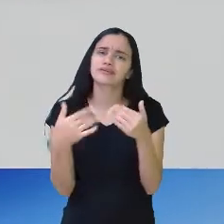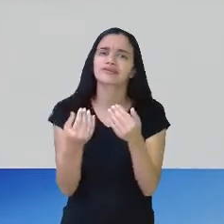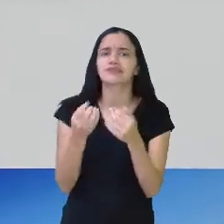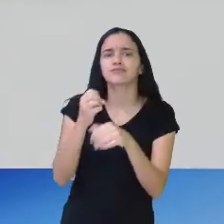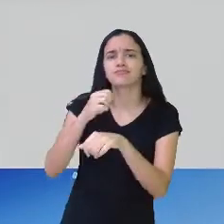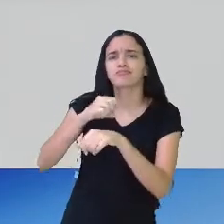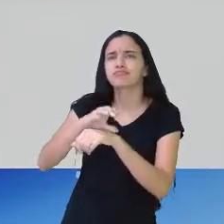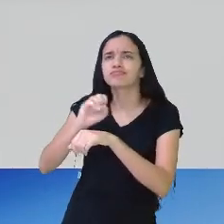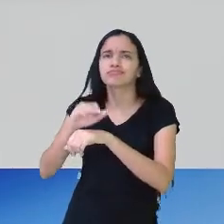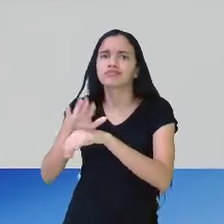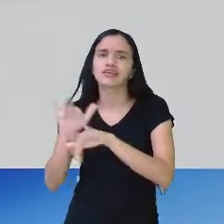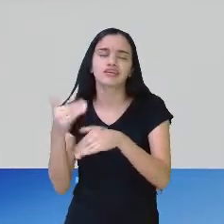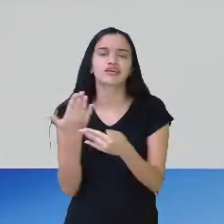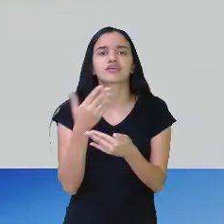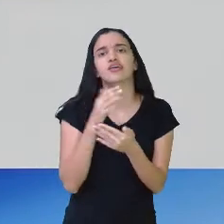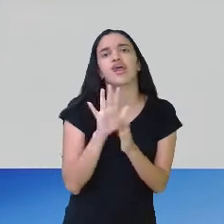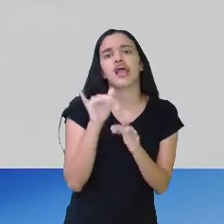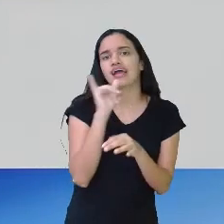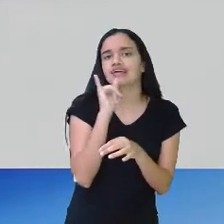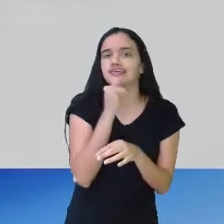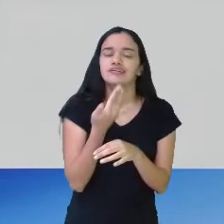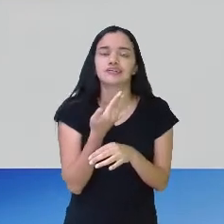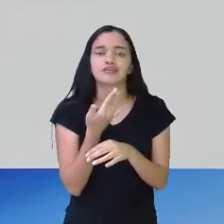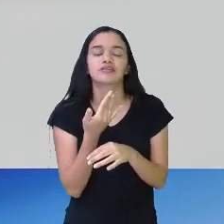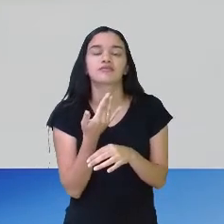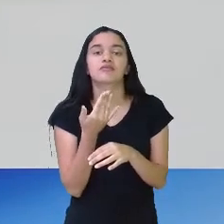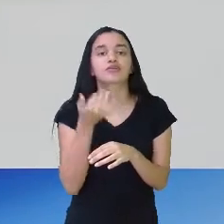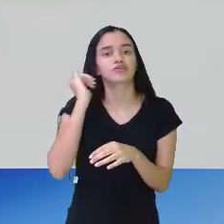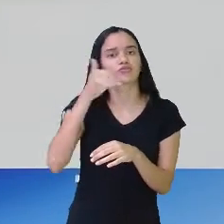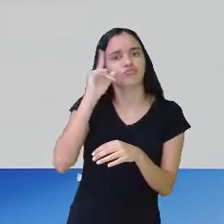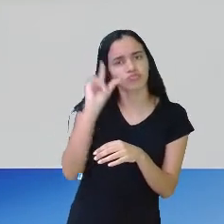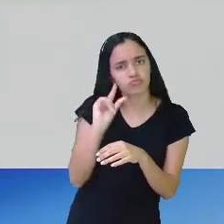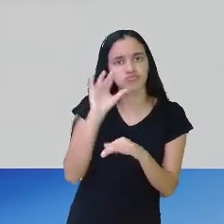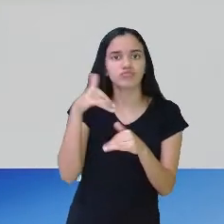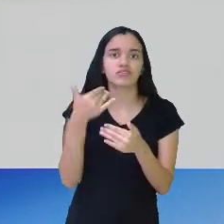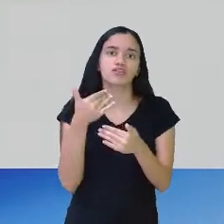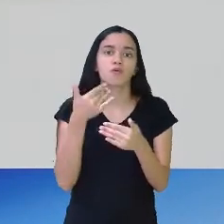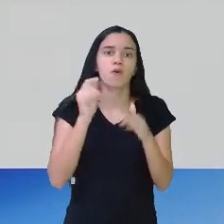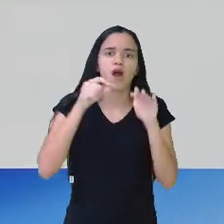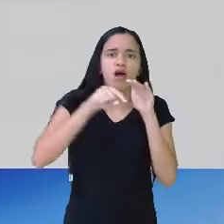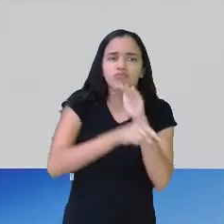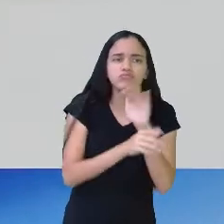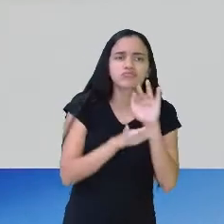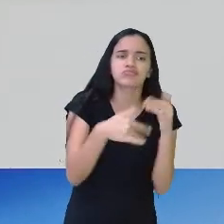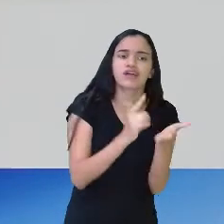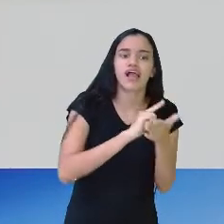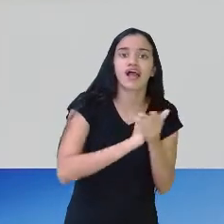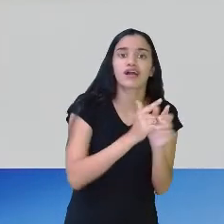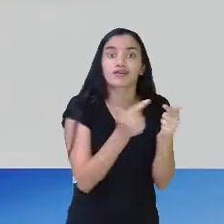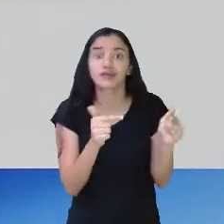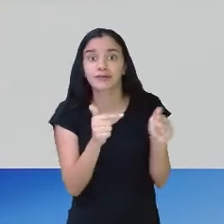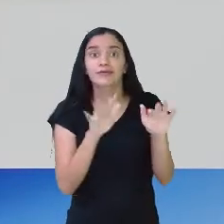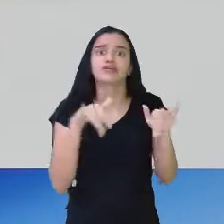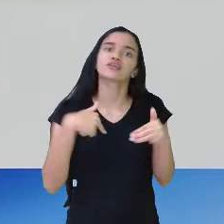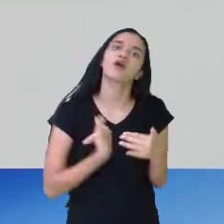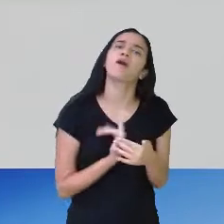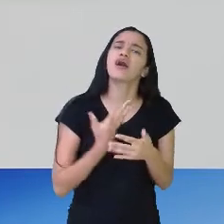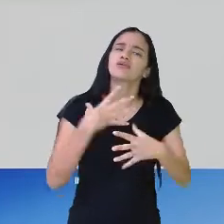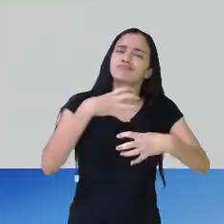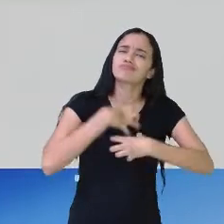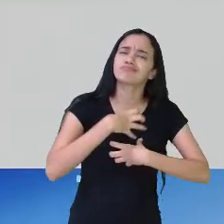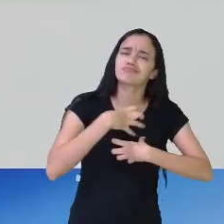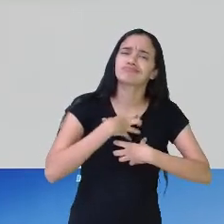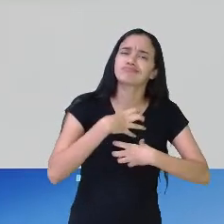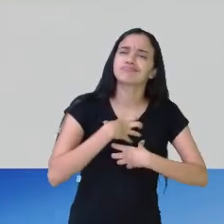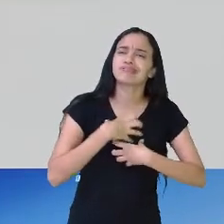gente pode dizer aqui é que é um mini conto, né, de uma profundidade dramática intensa, porque a gente sente a dor aqui